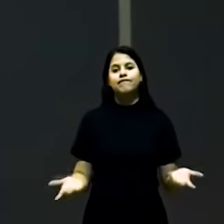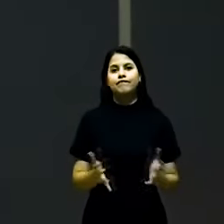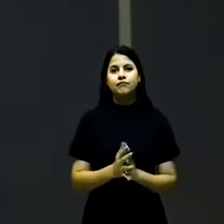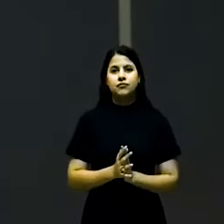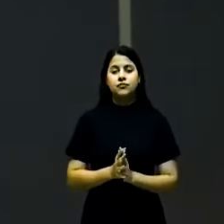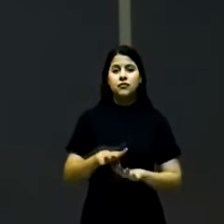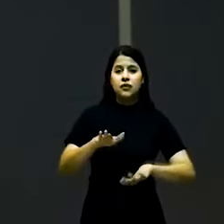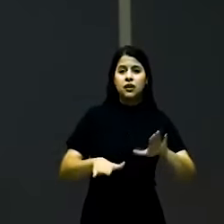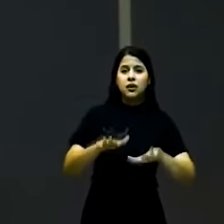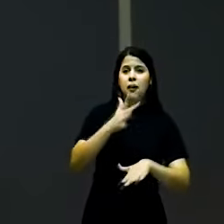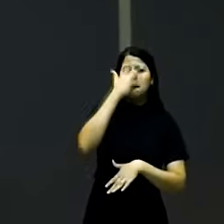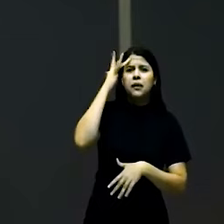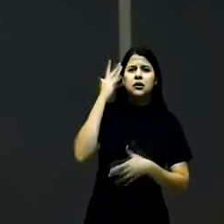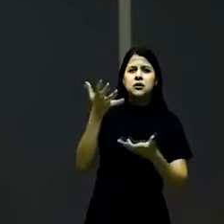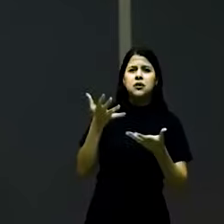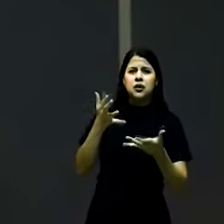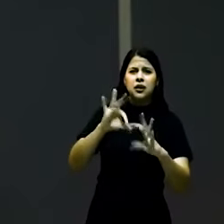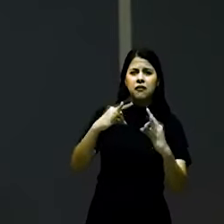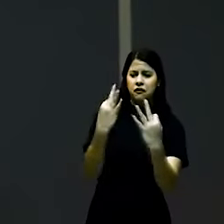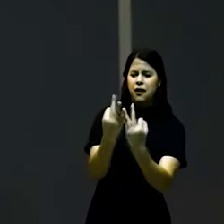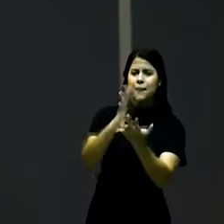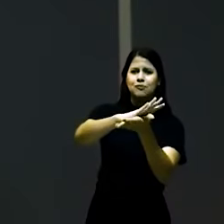Tem gente que quer destruir a sua família.